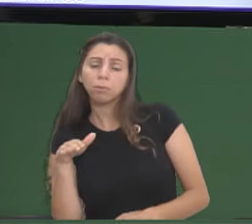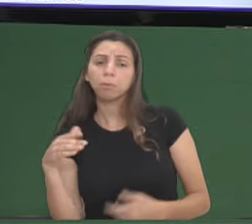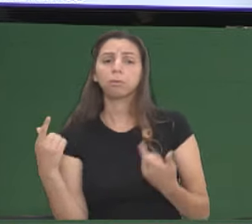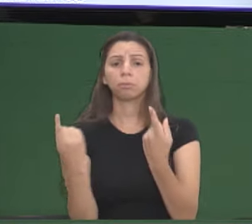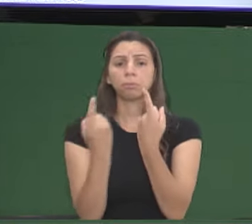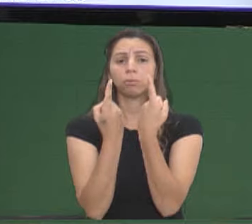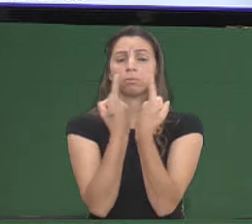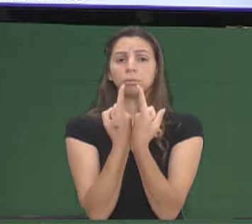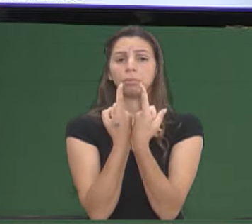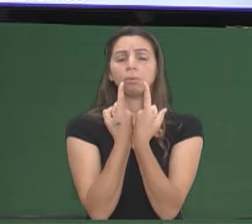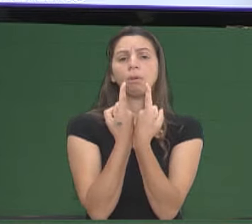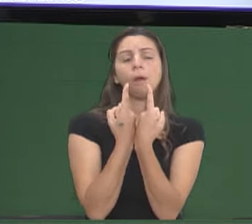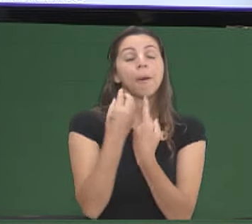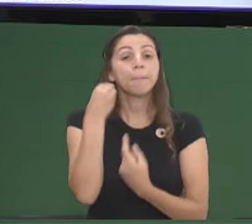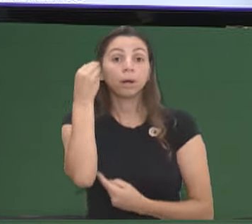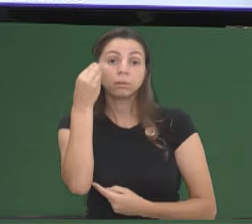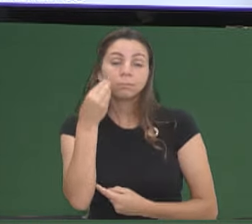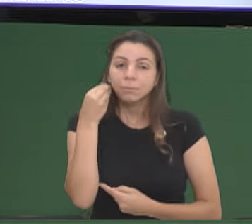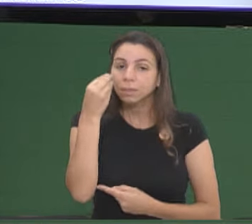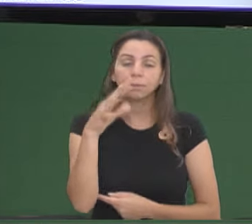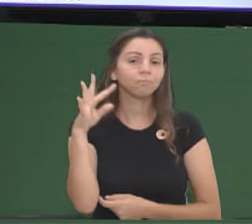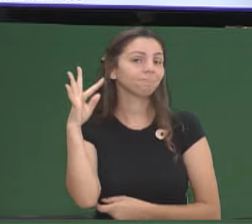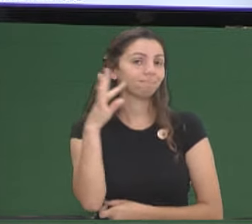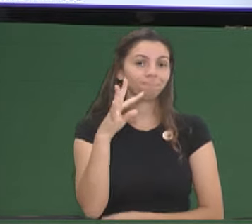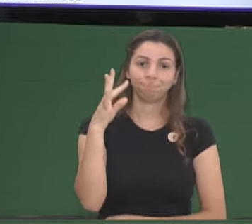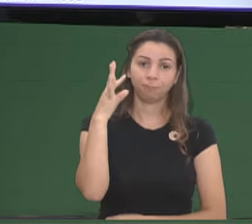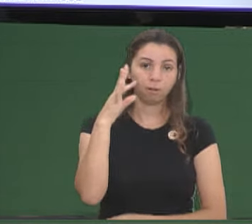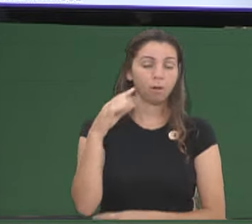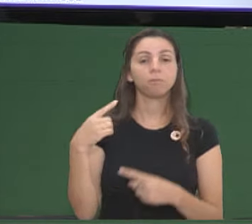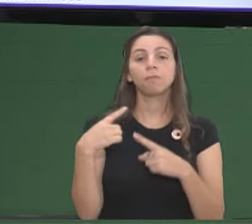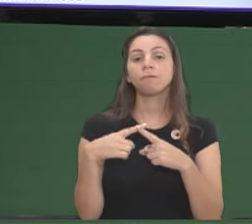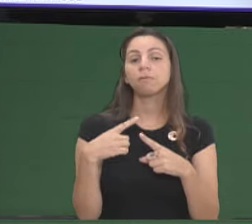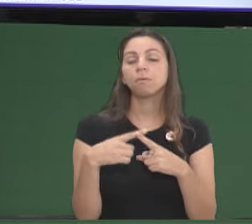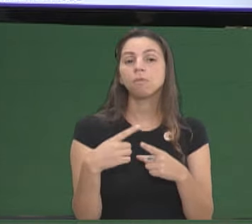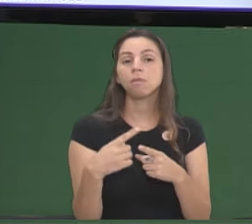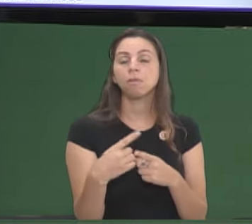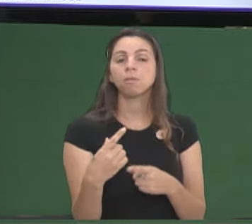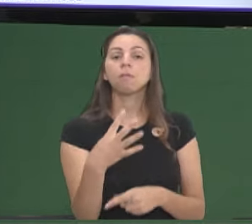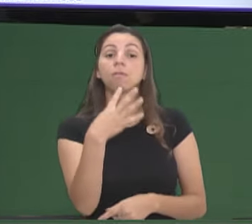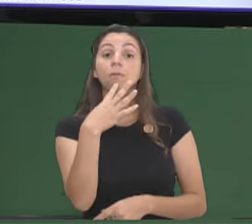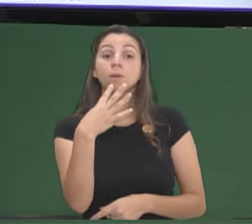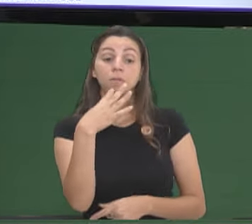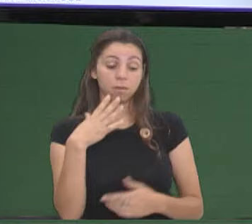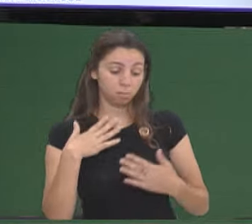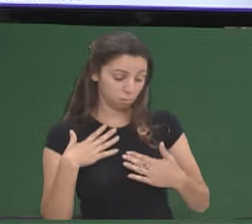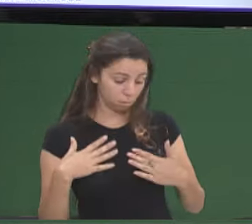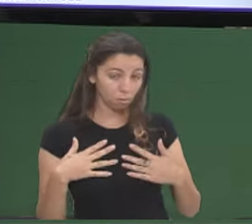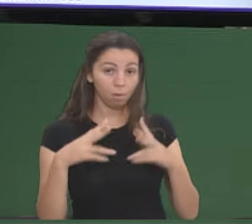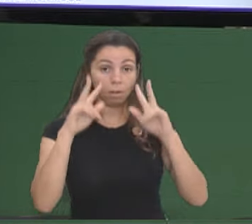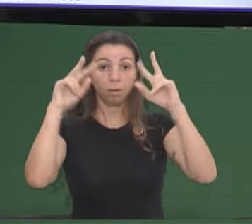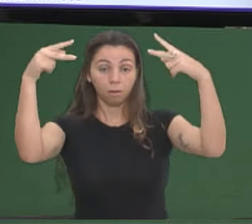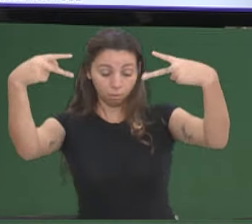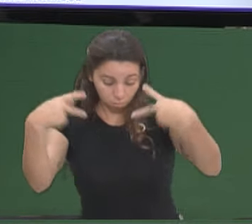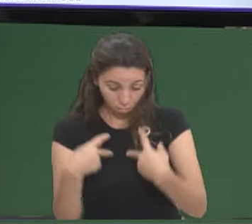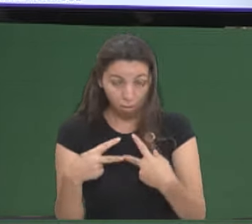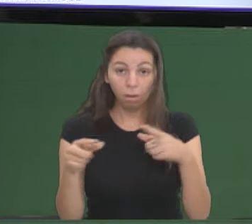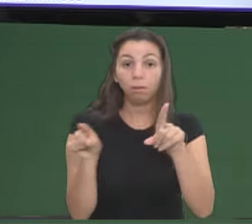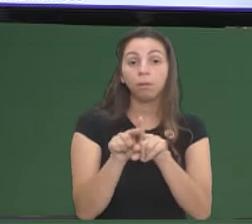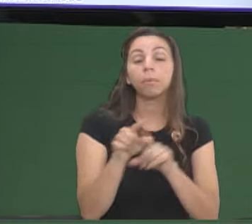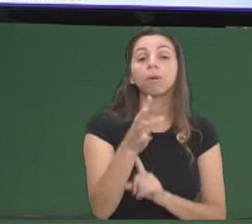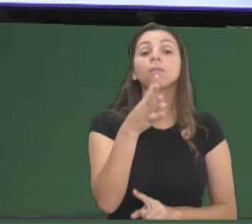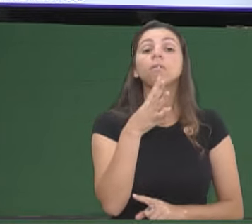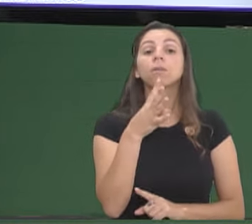para o outro. Então, assim, foi uma experiência bem bacana, que faz com que a gente conheça o nosso corpo e possa conhecer o outro, diferente